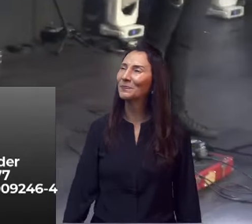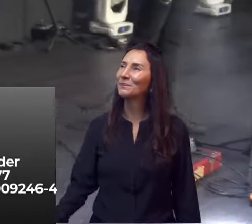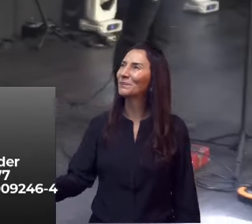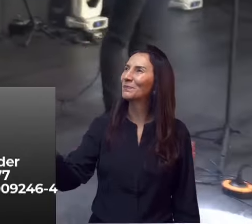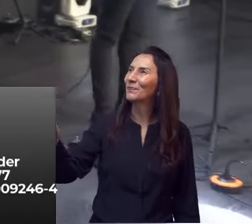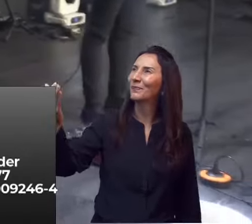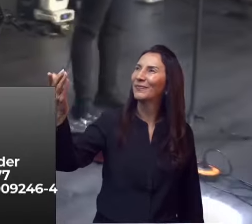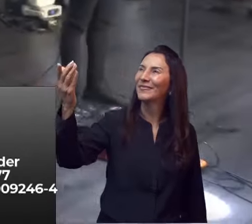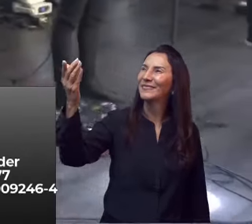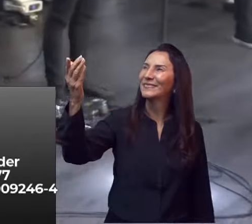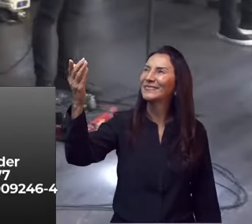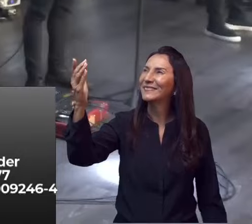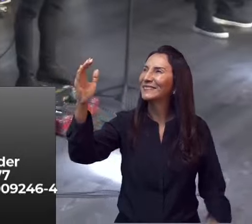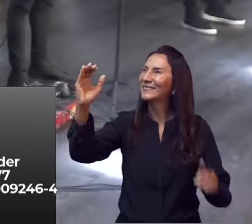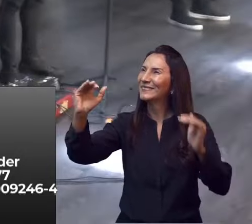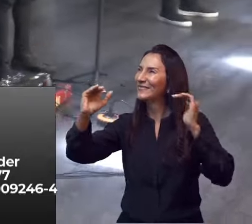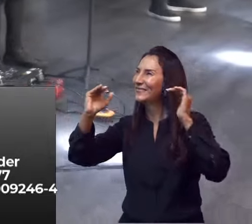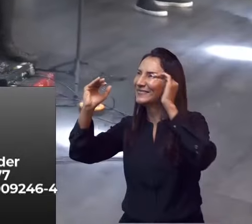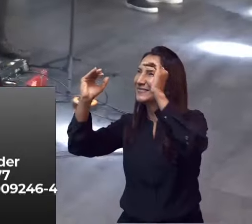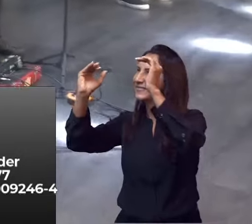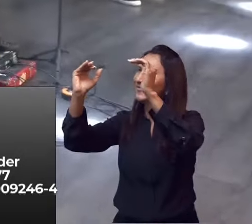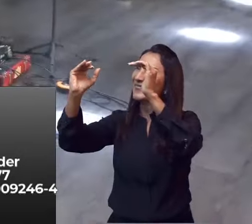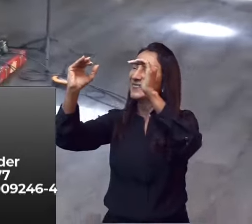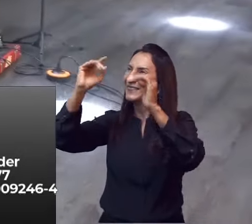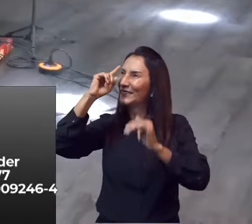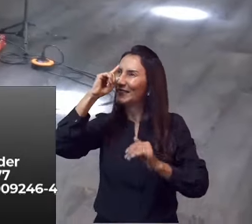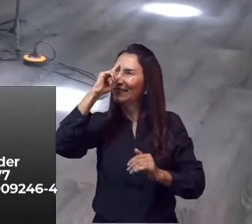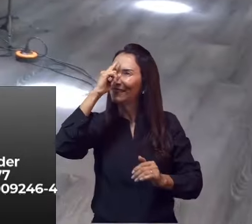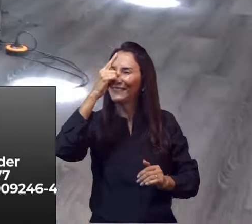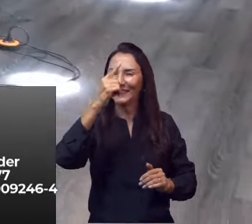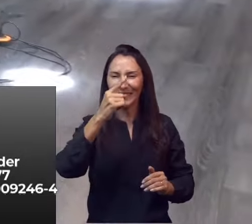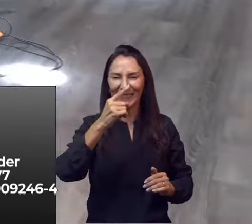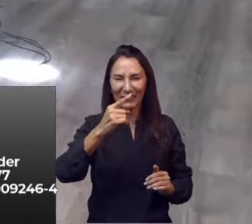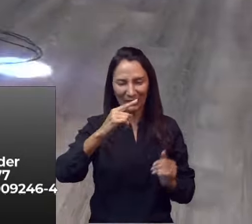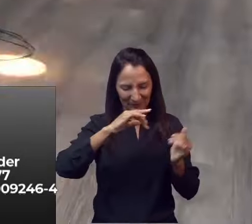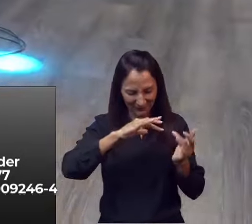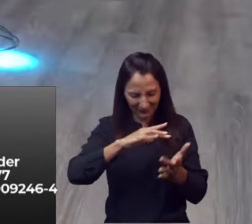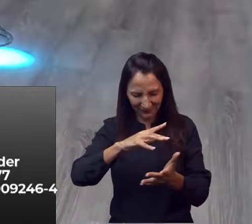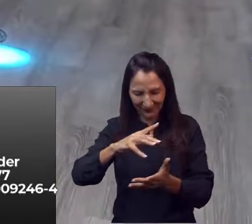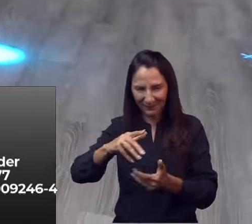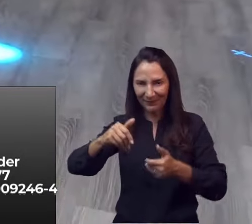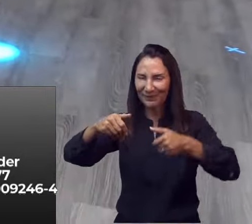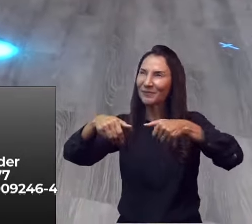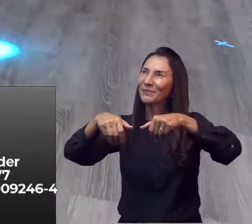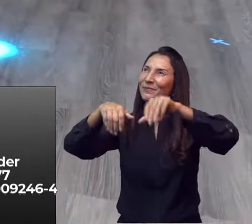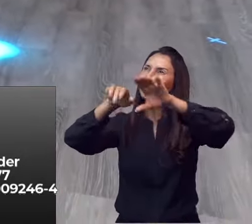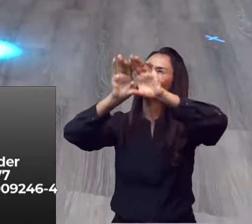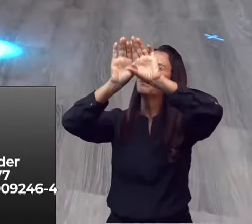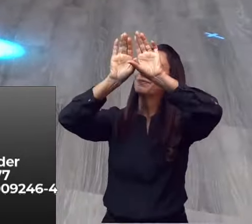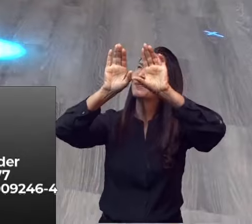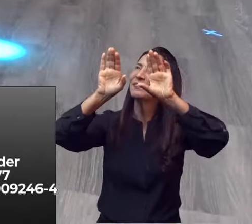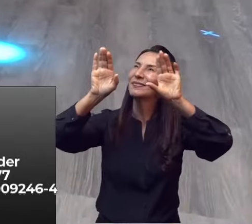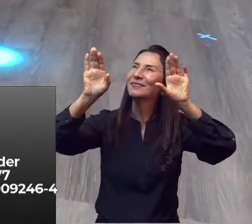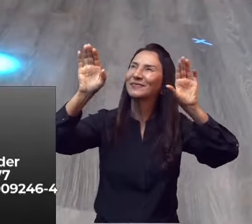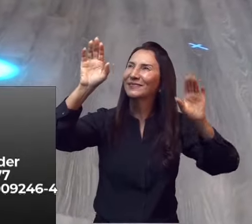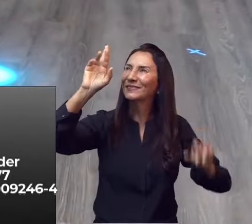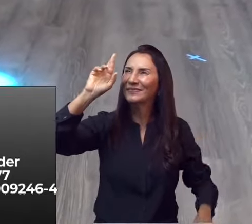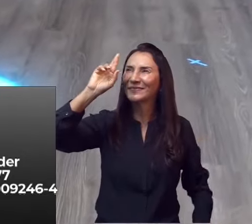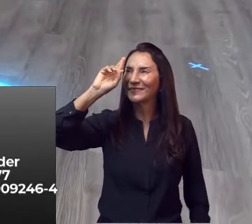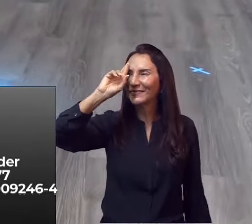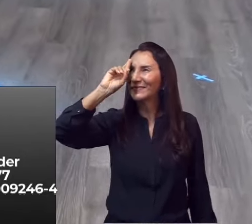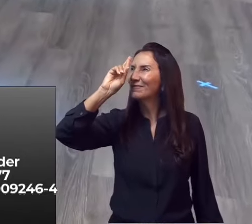é soberano sobre a terra sobre o sucesso é senhor